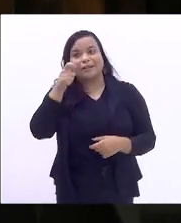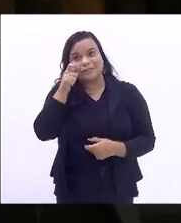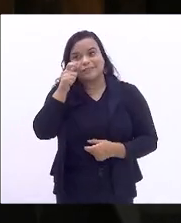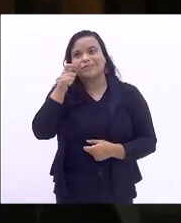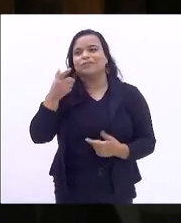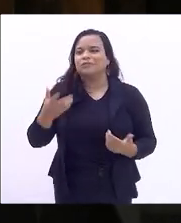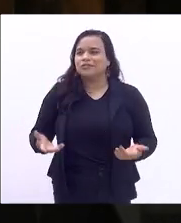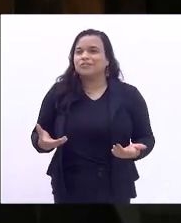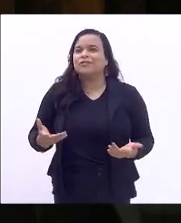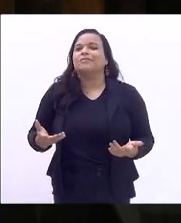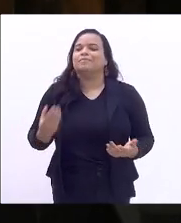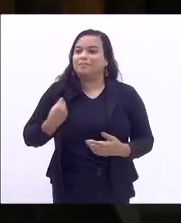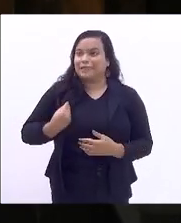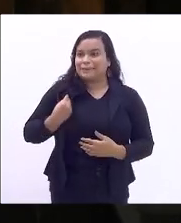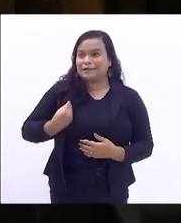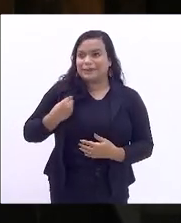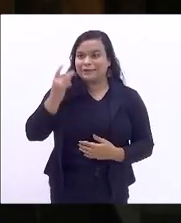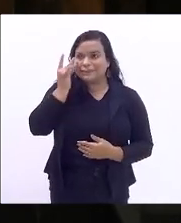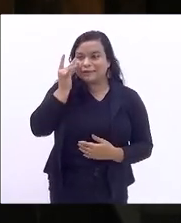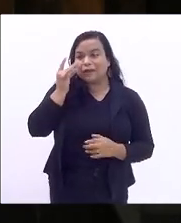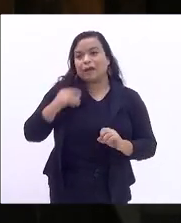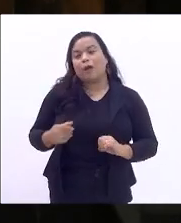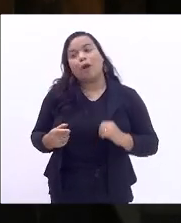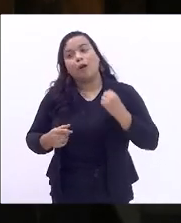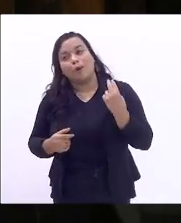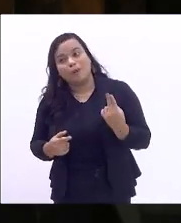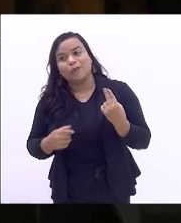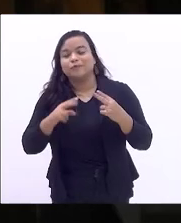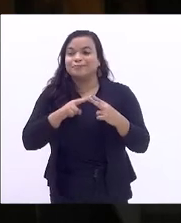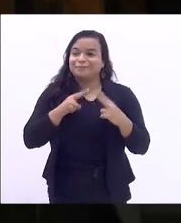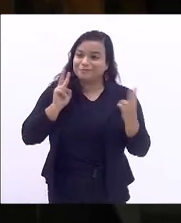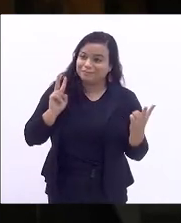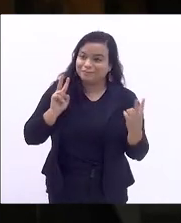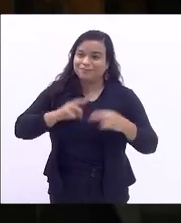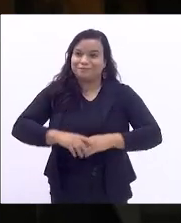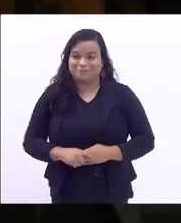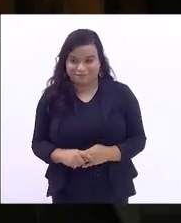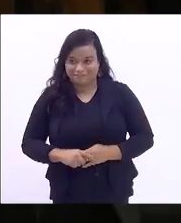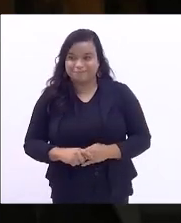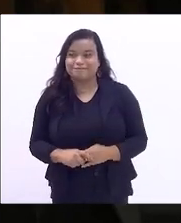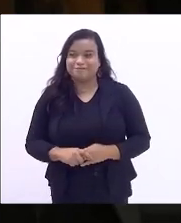assistem de forma presencial ou remota